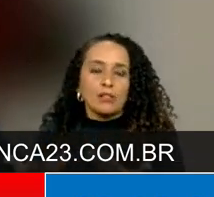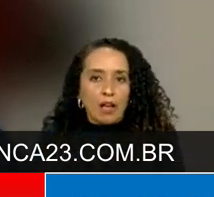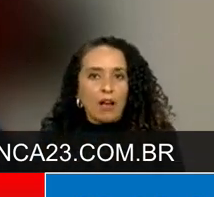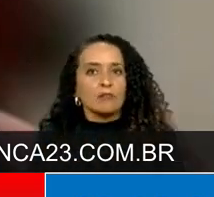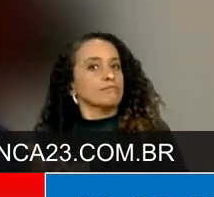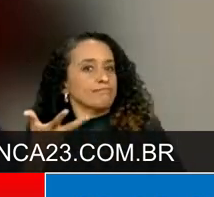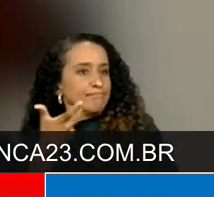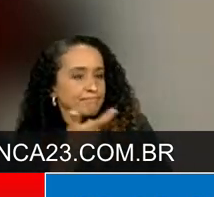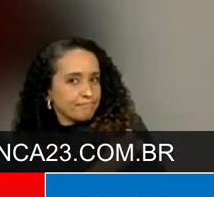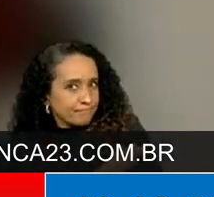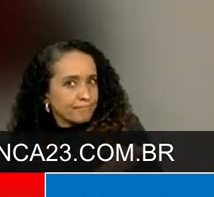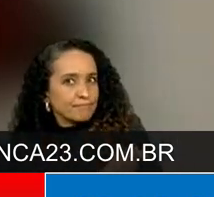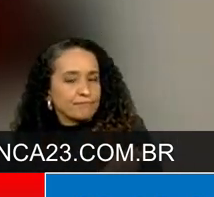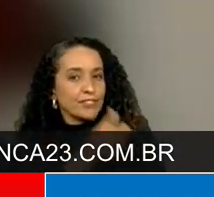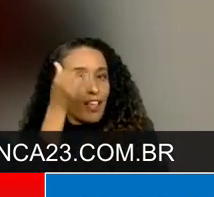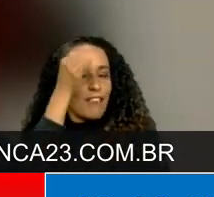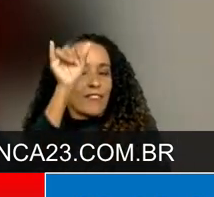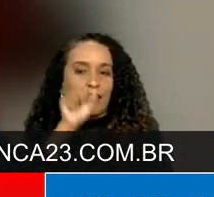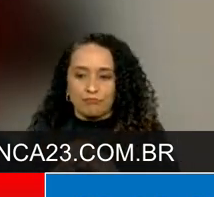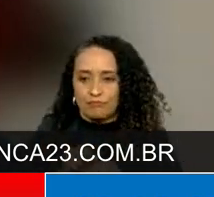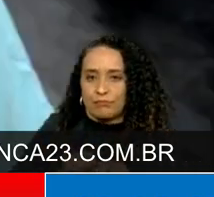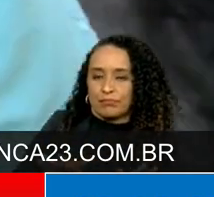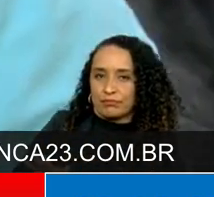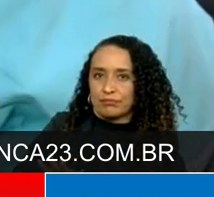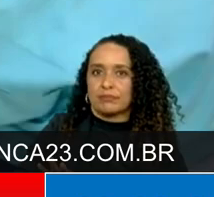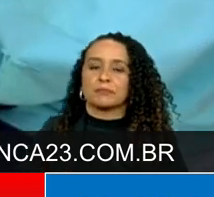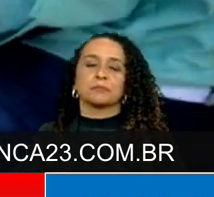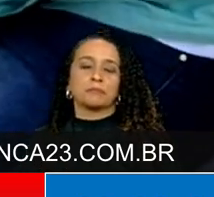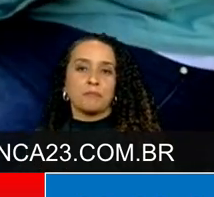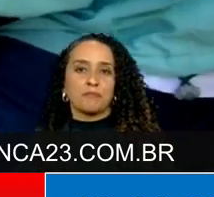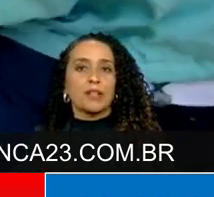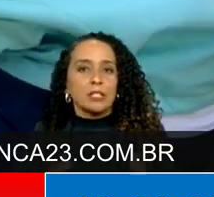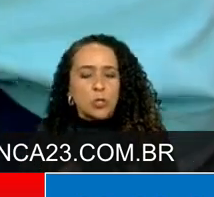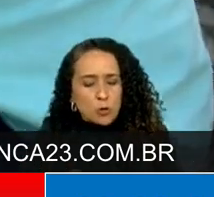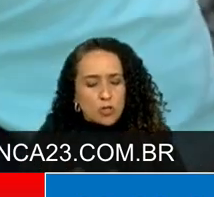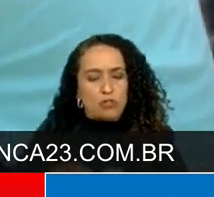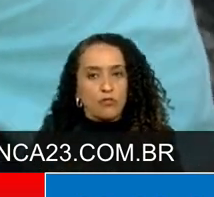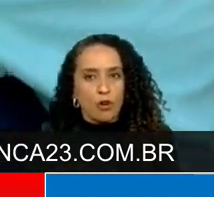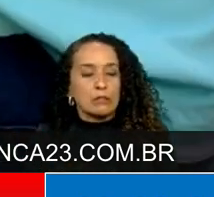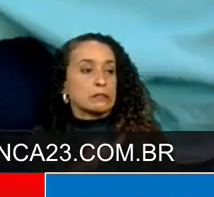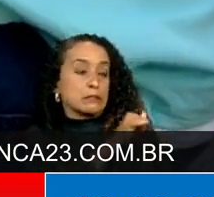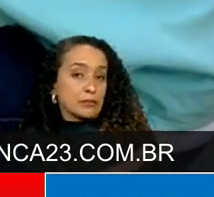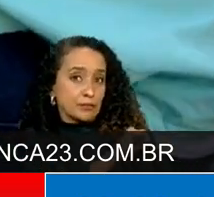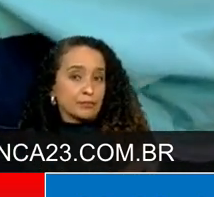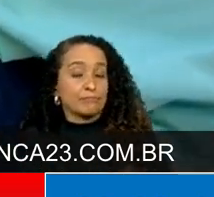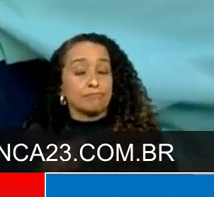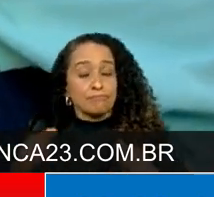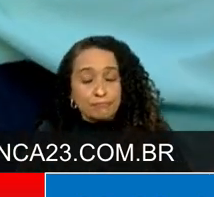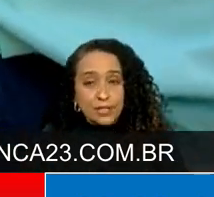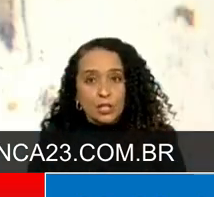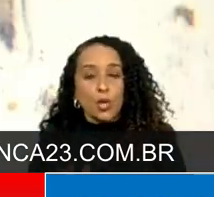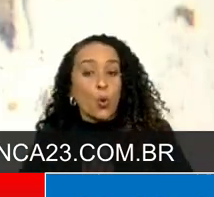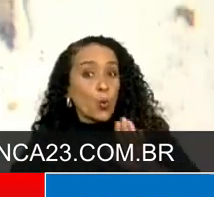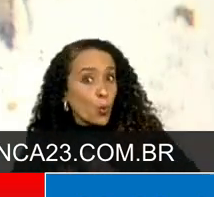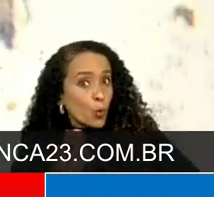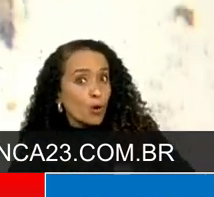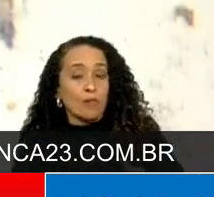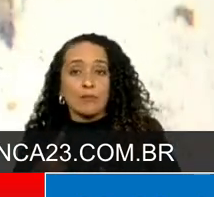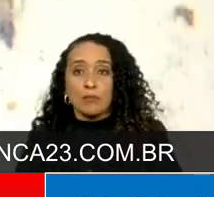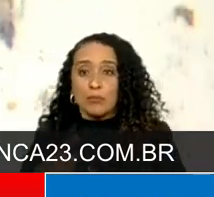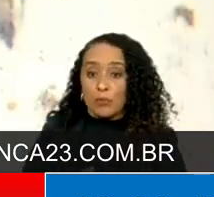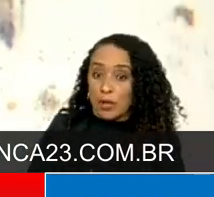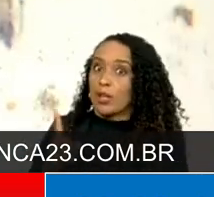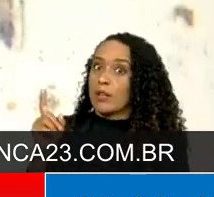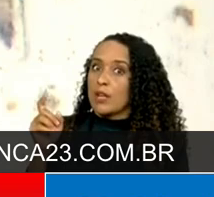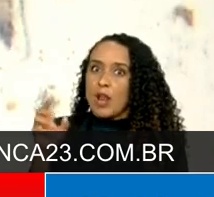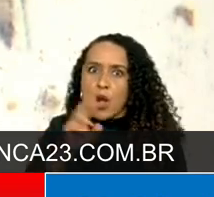vacinada e com isso não transmite os vírus. Apesar dos esforços em Niterói, ainda é preciso tomar cuidado, porque não é raro